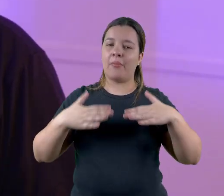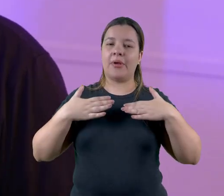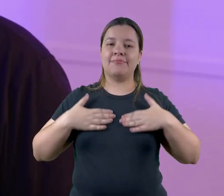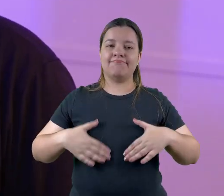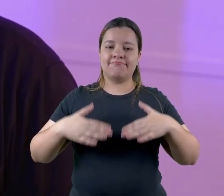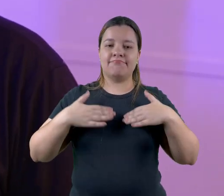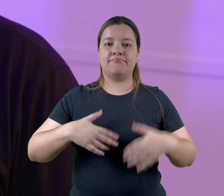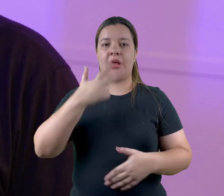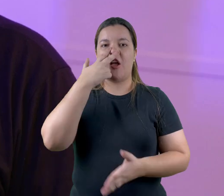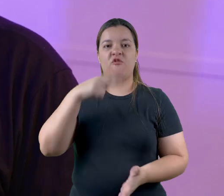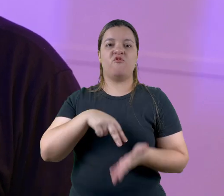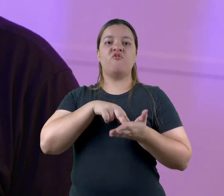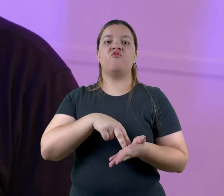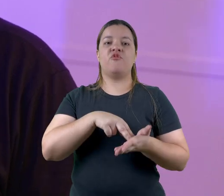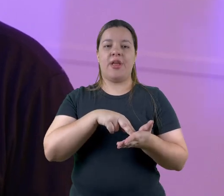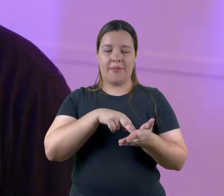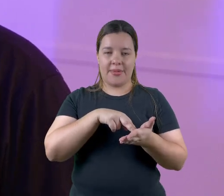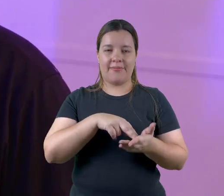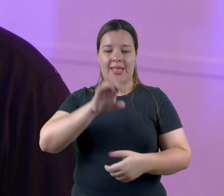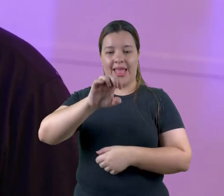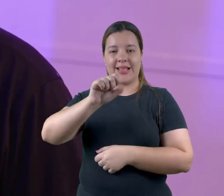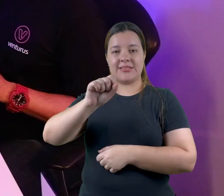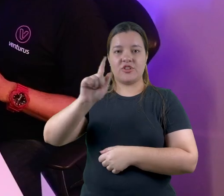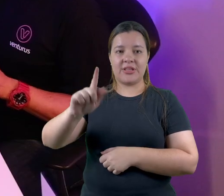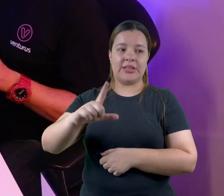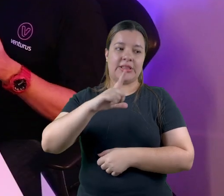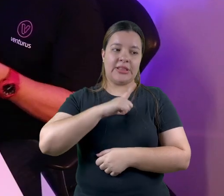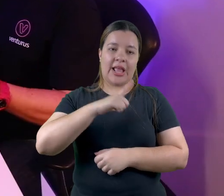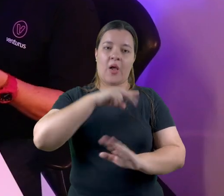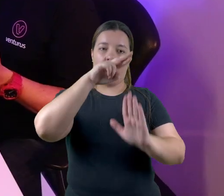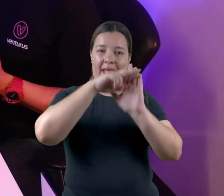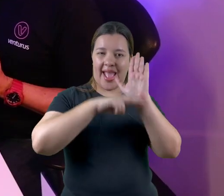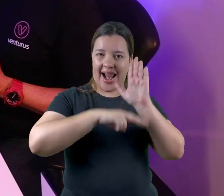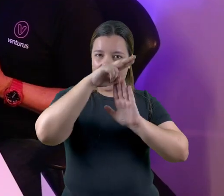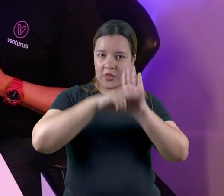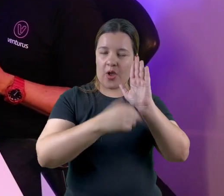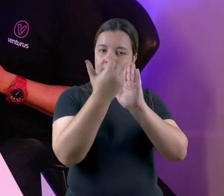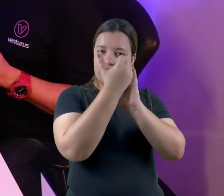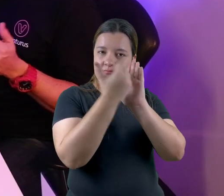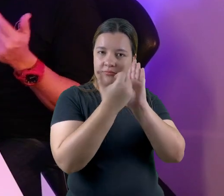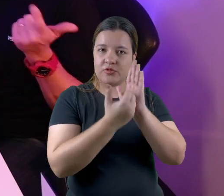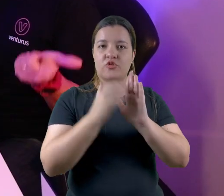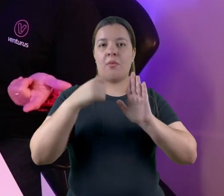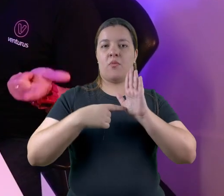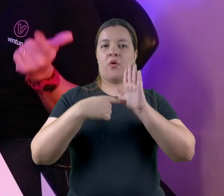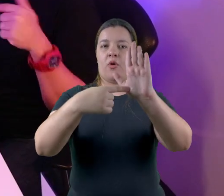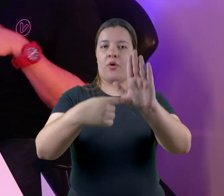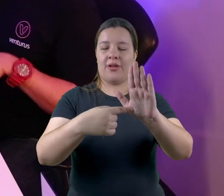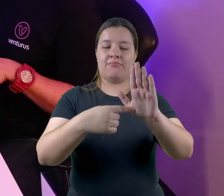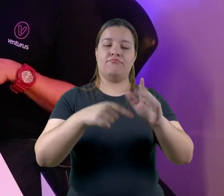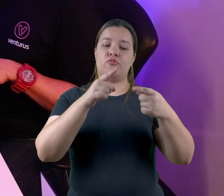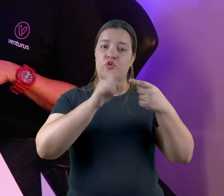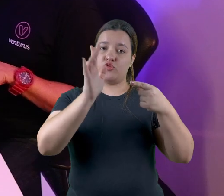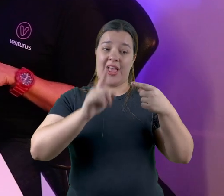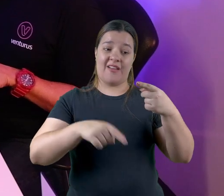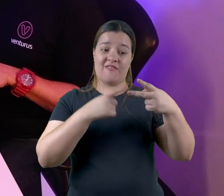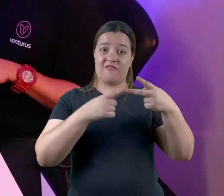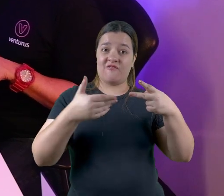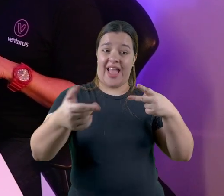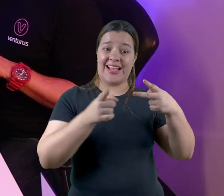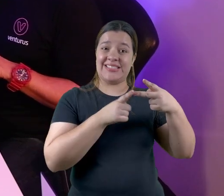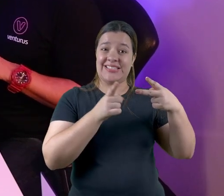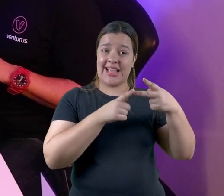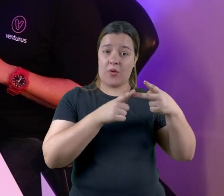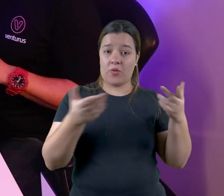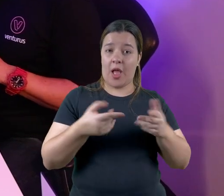optou por ter uma política pé no chão de SG a gente tem nossos relatórios né a gente já soltou um relatório tá soltando o segundo relatório